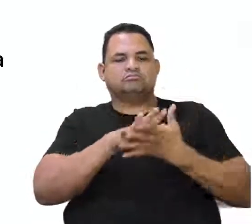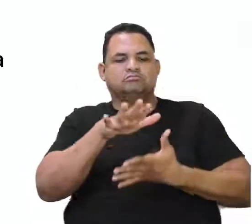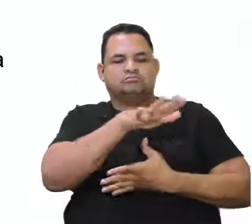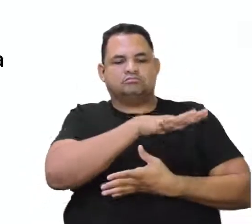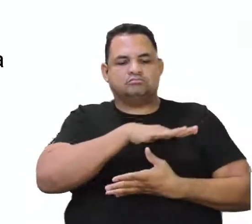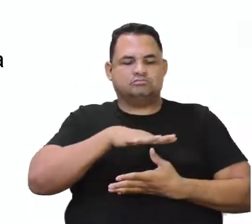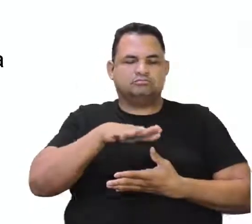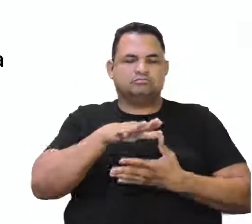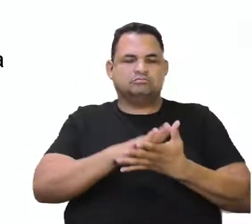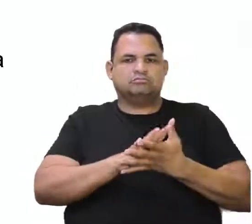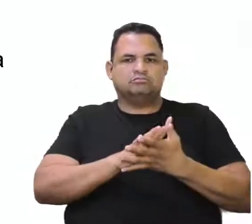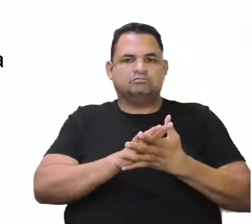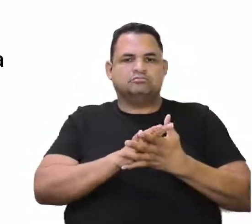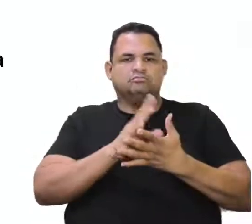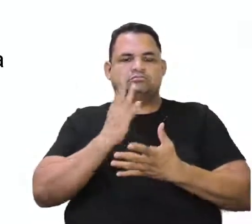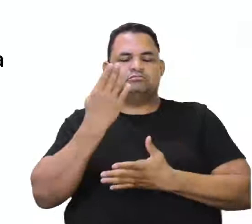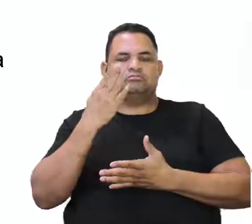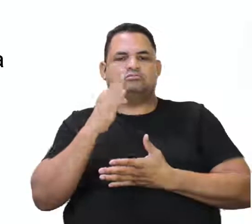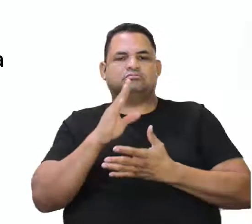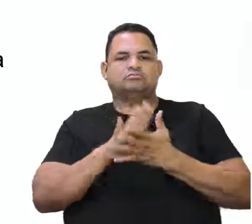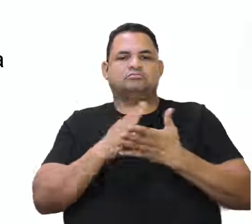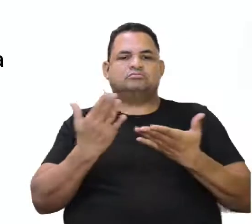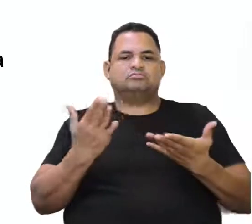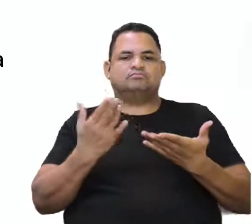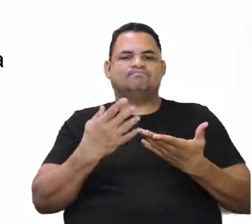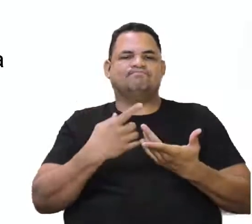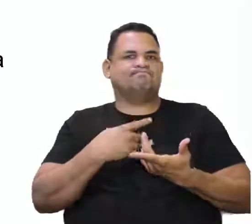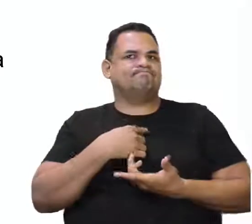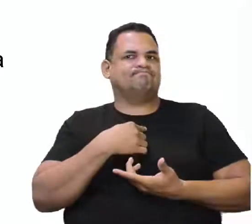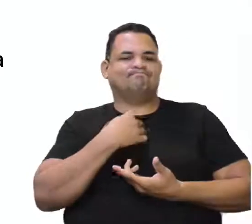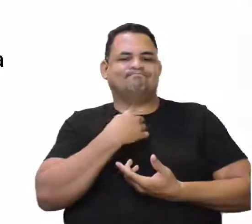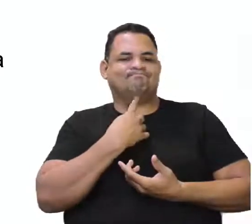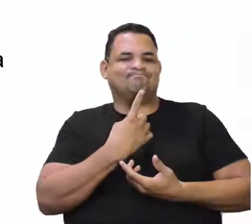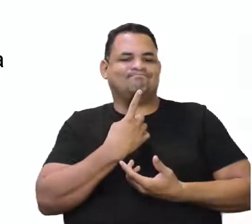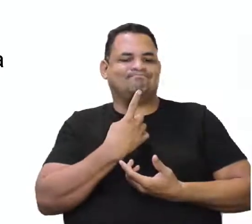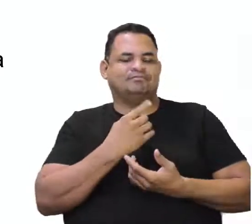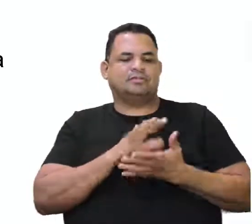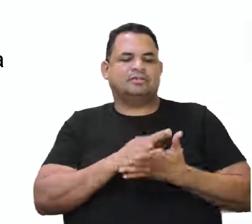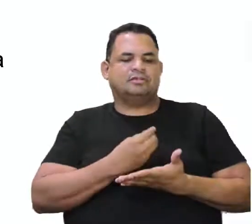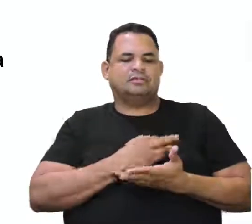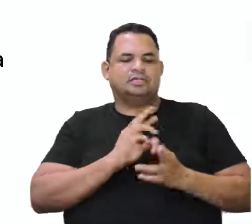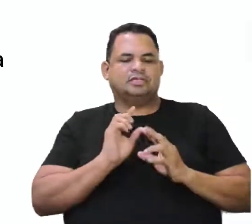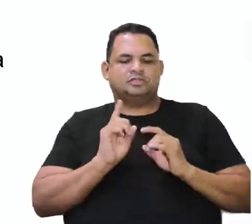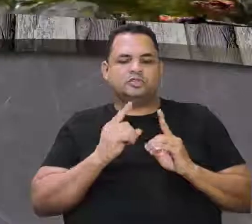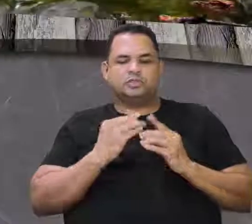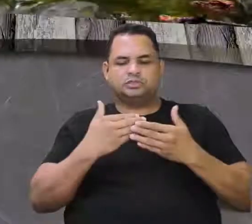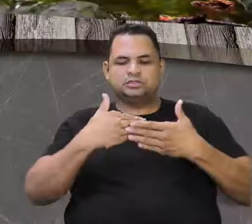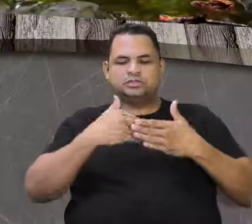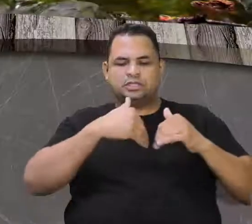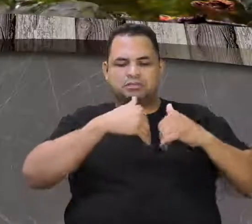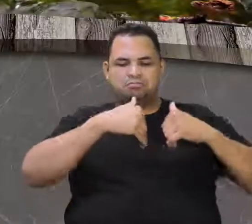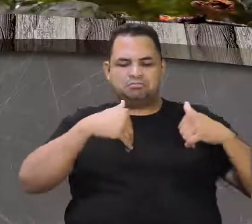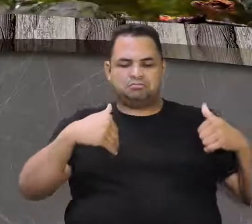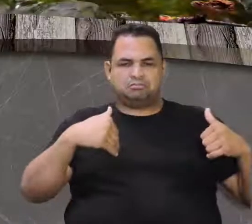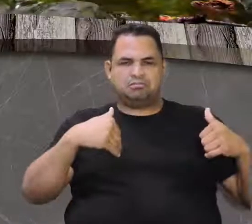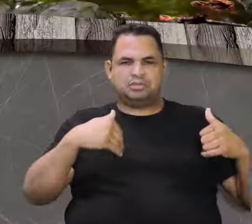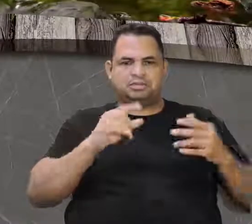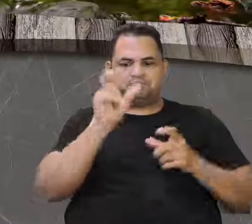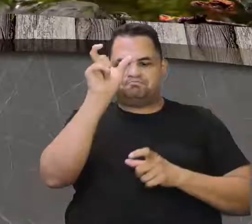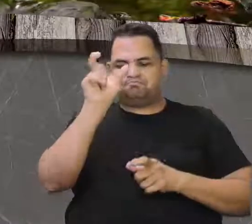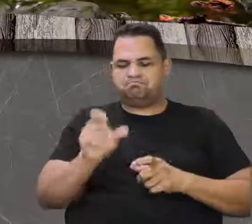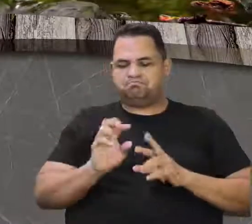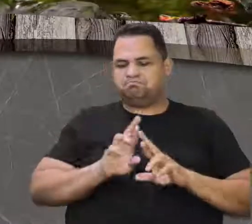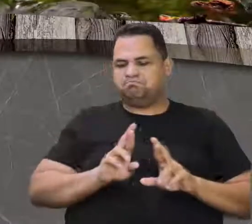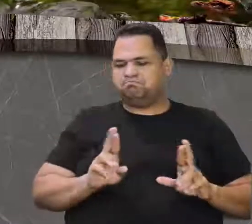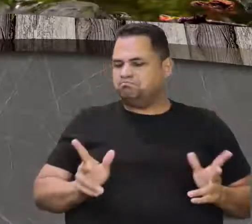da biologia o quê? Não dá para se viver sozinho, se pensar sozinho, pensar